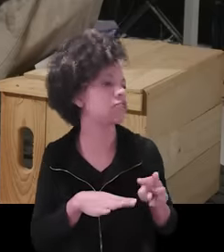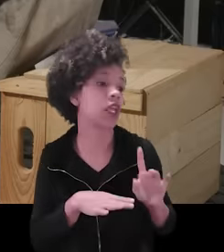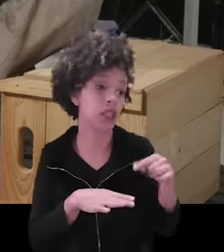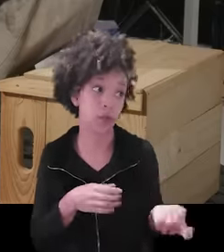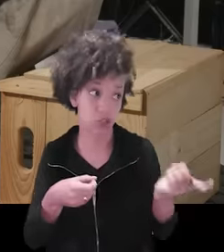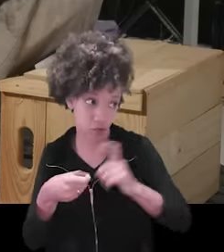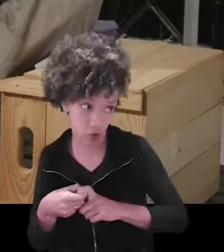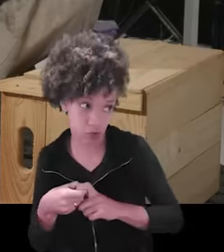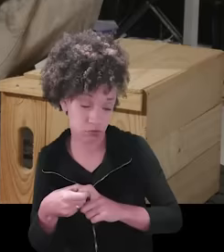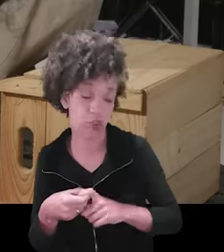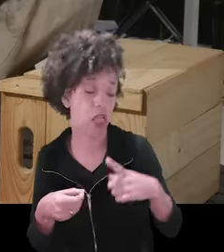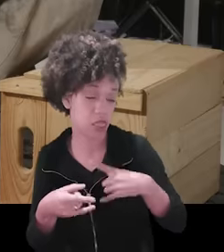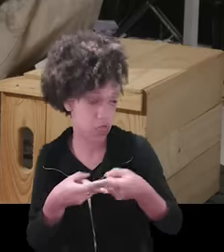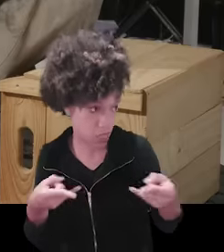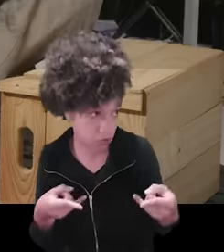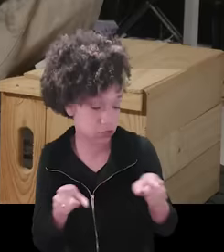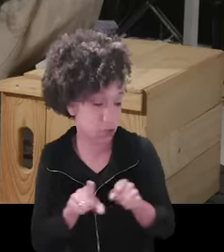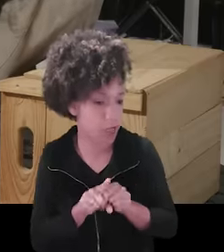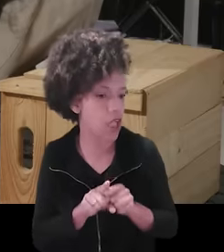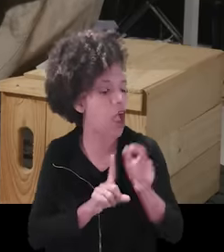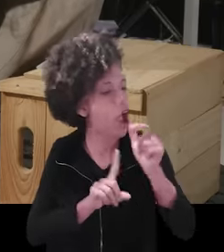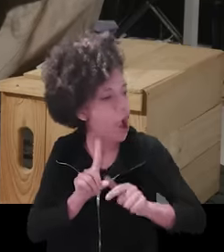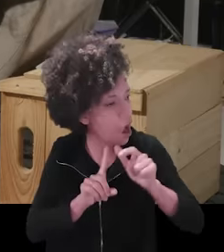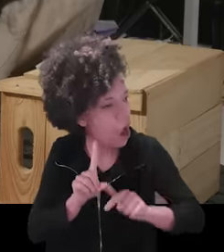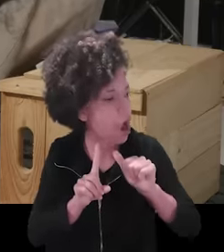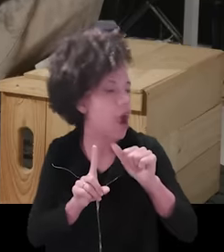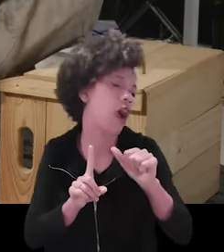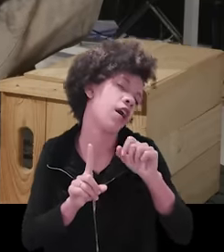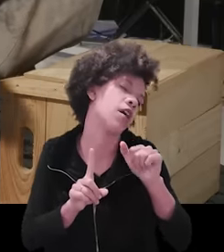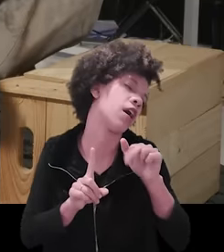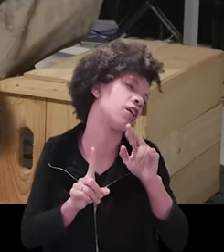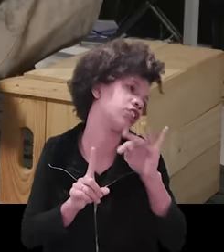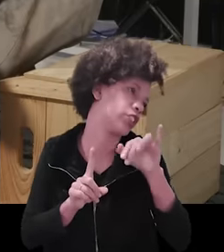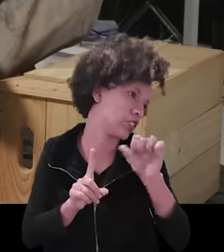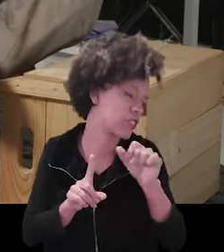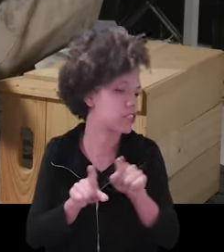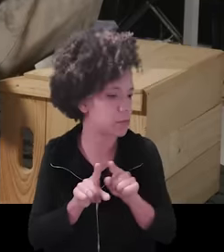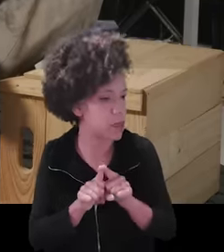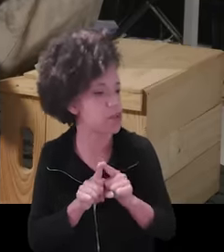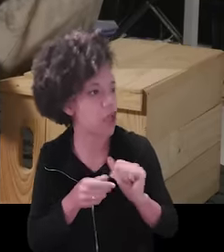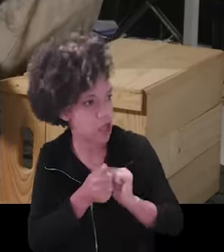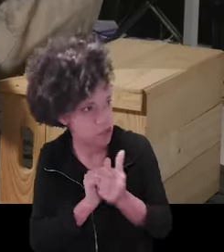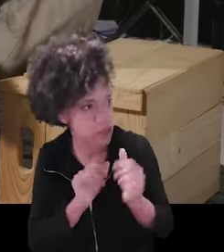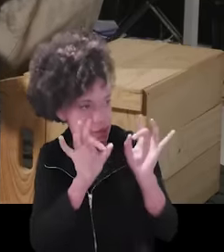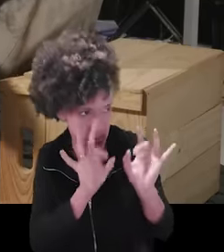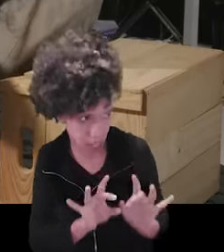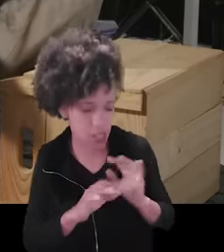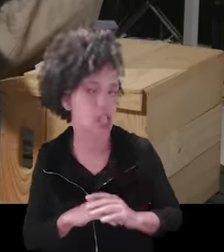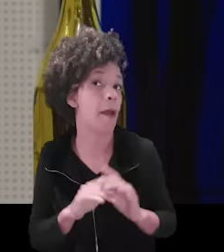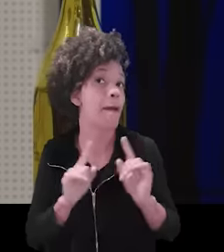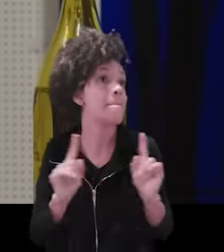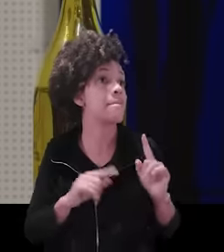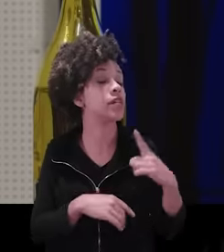semanas em volta e você pode dar entrada nesse visto artista tem eh tenho visto hora que você pode fazer de habilidades né porque você